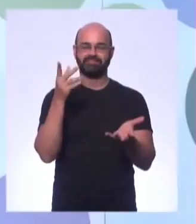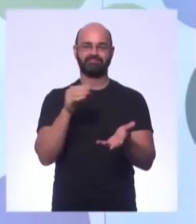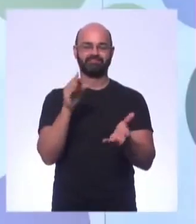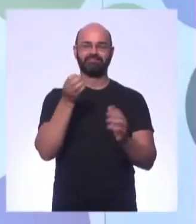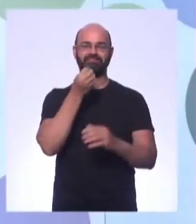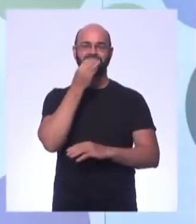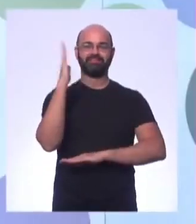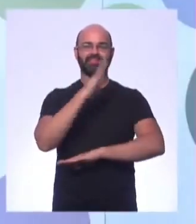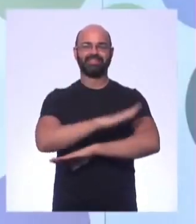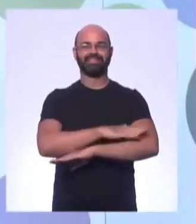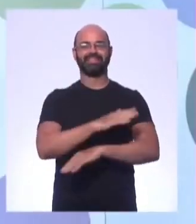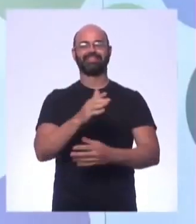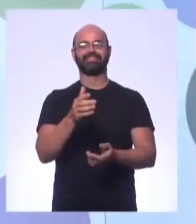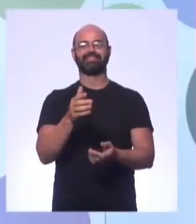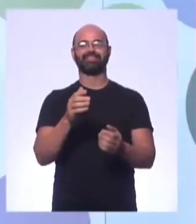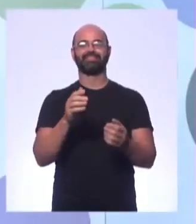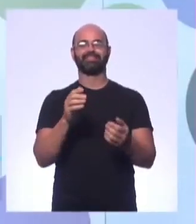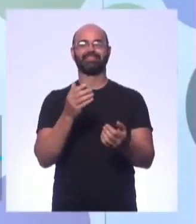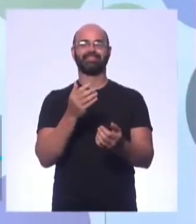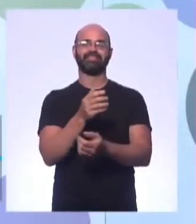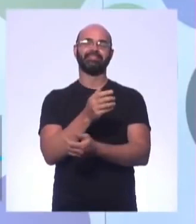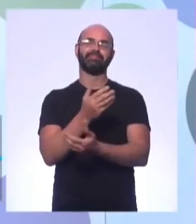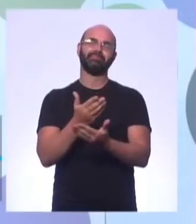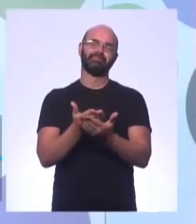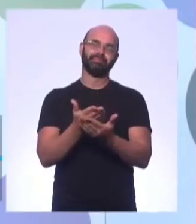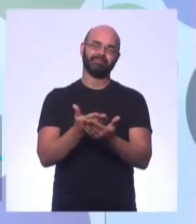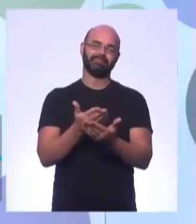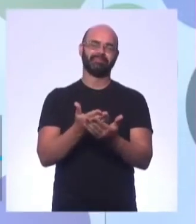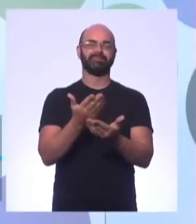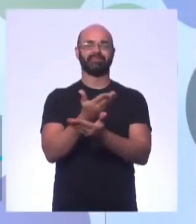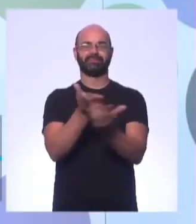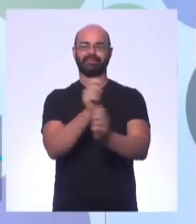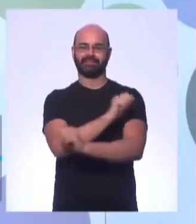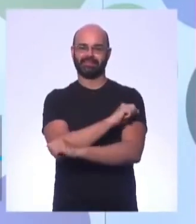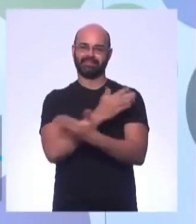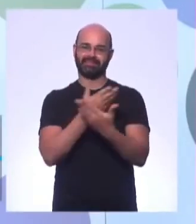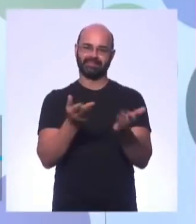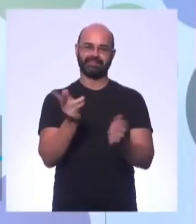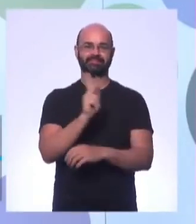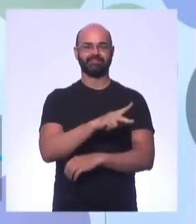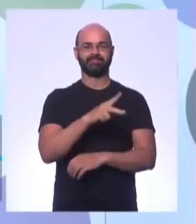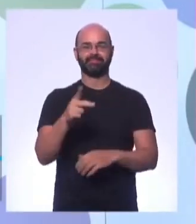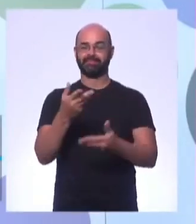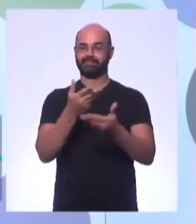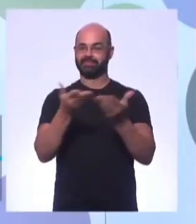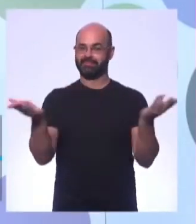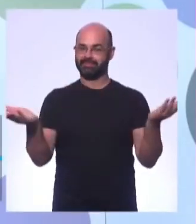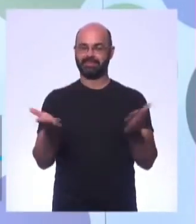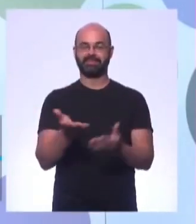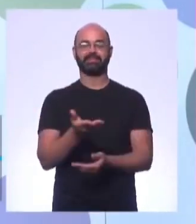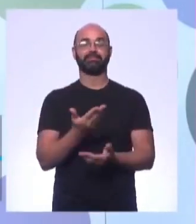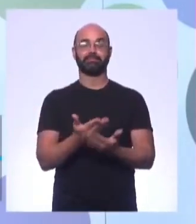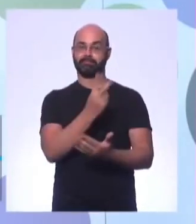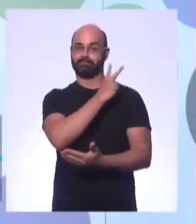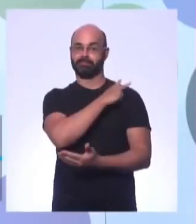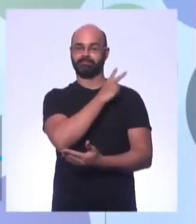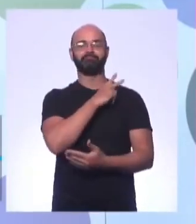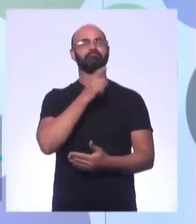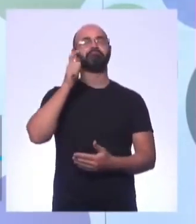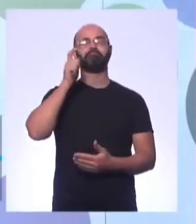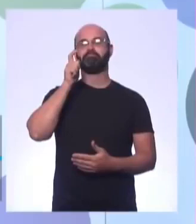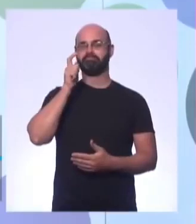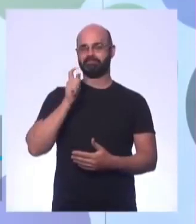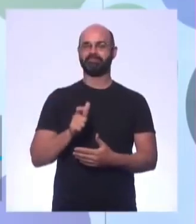os estudantes, aos professores. Sejam bem-vindos para mais uma aula aqui no segundo ano. E uma aula super interessante, uma aula que